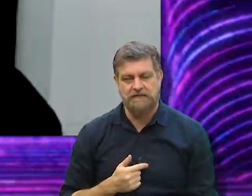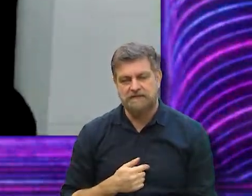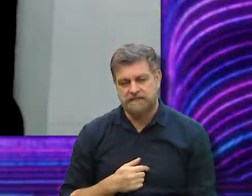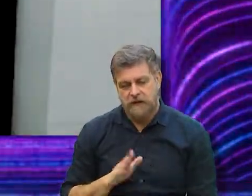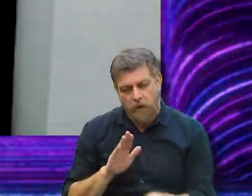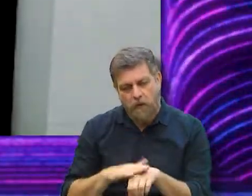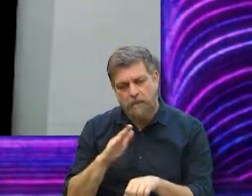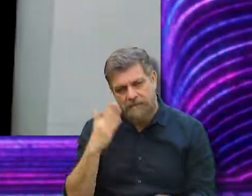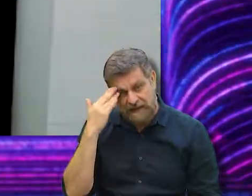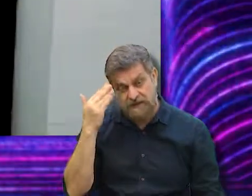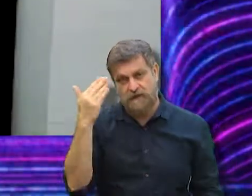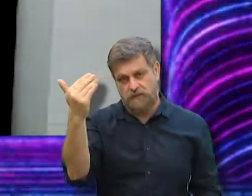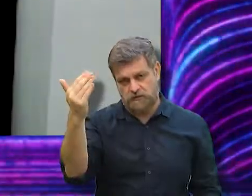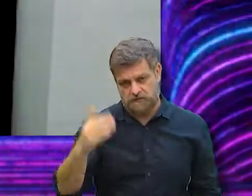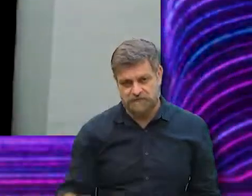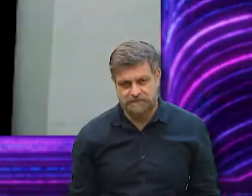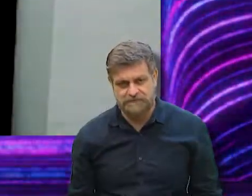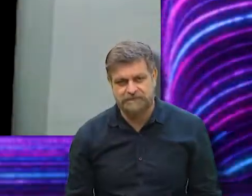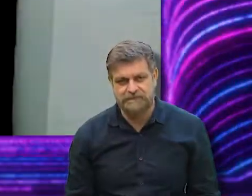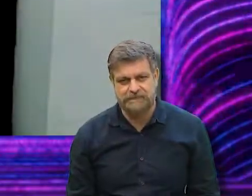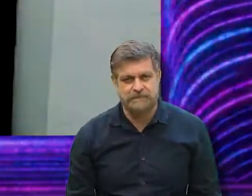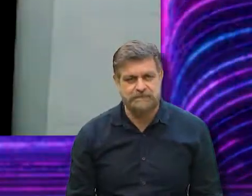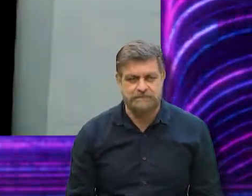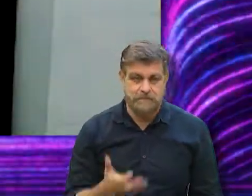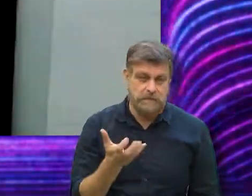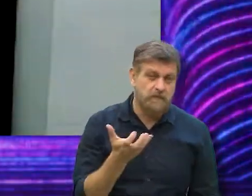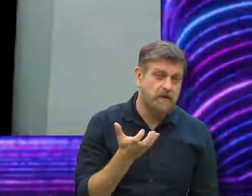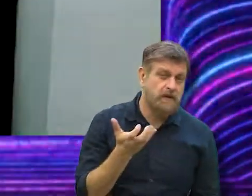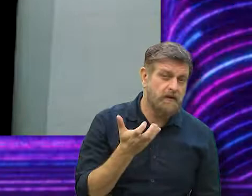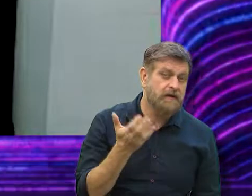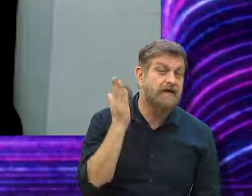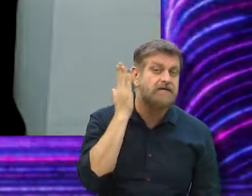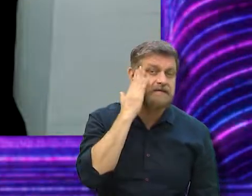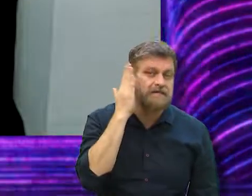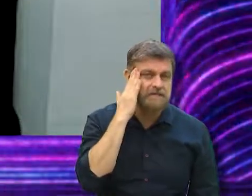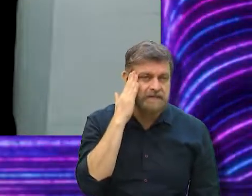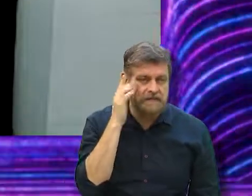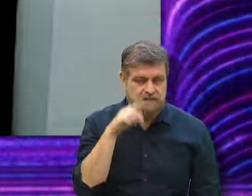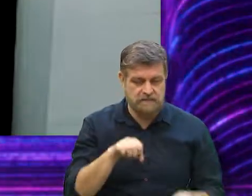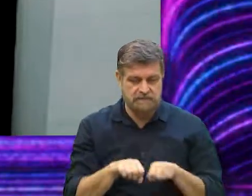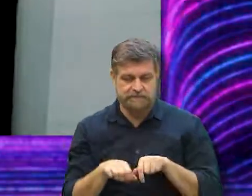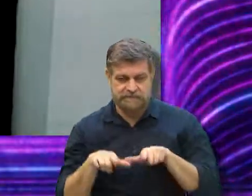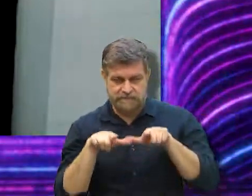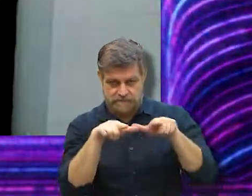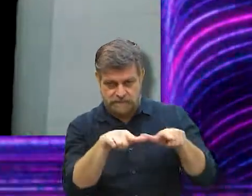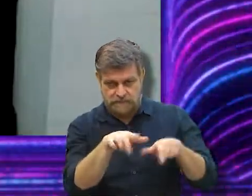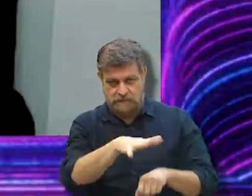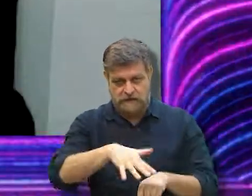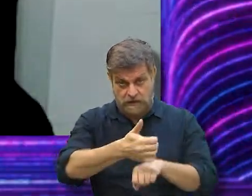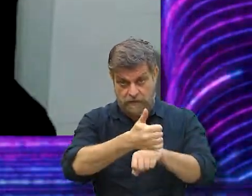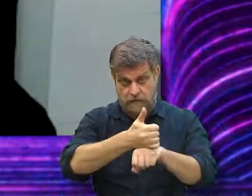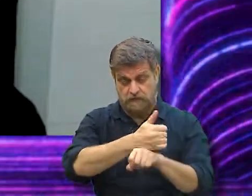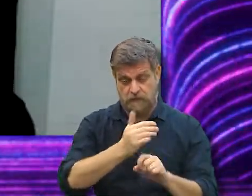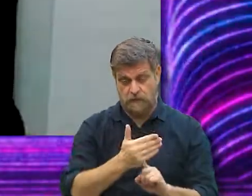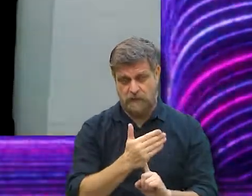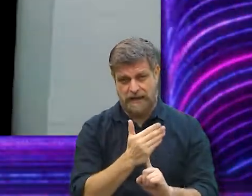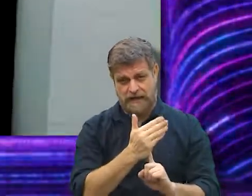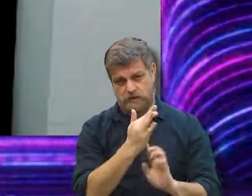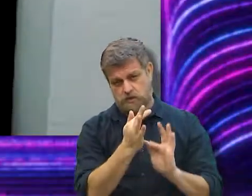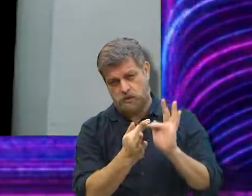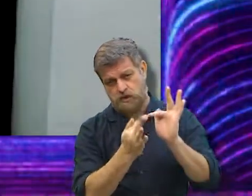ainda nenhum, assim, eu uso os mais conhecidos mesmo, como Saci, Boitatá, até aparece a Mula Sem